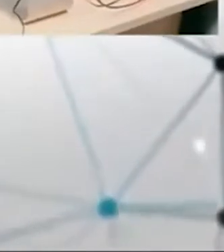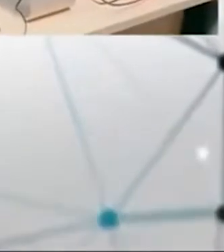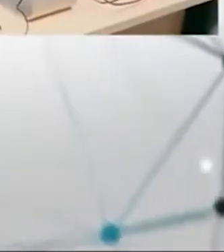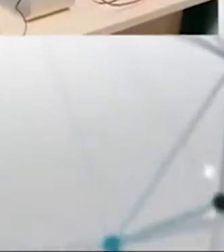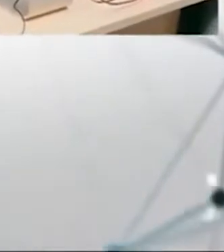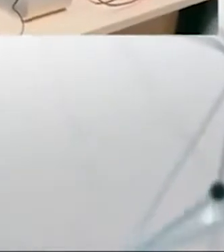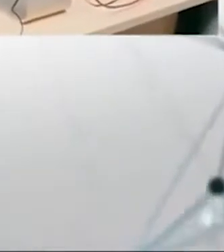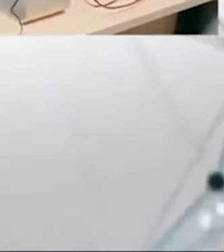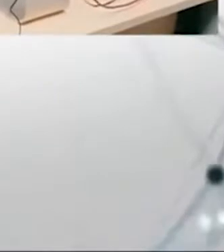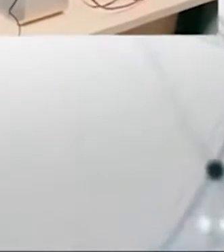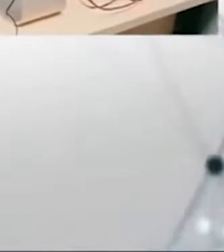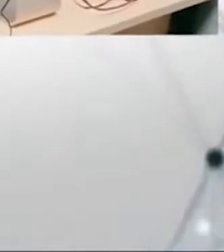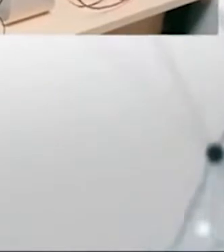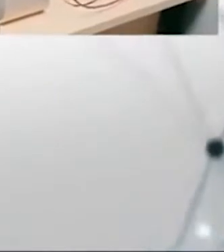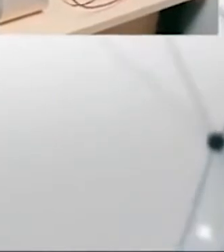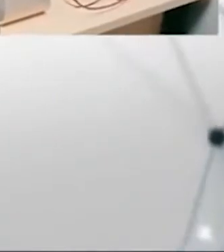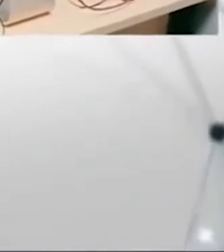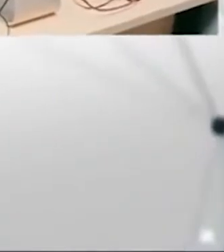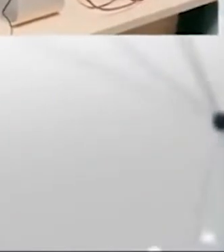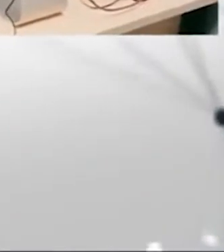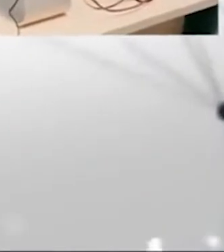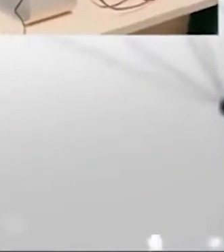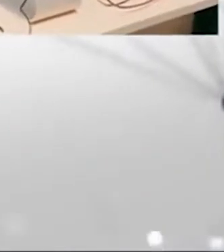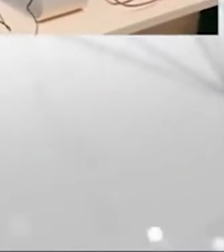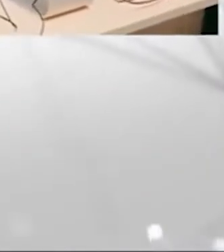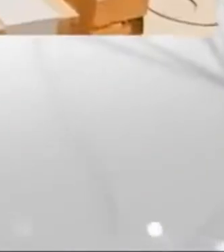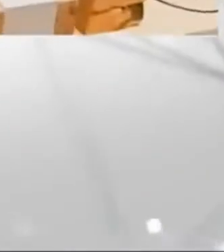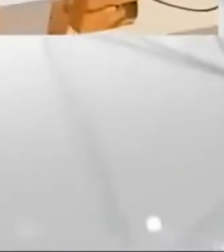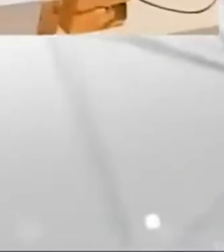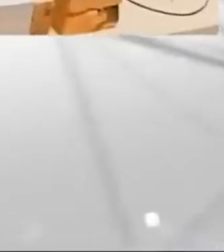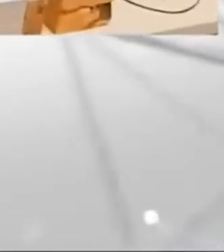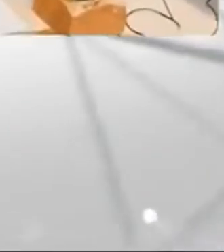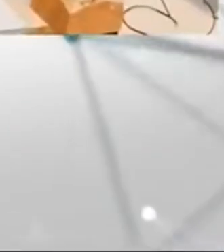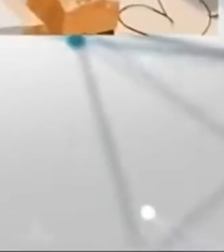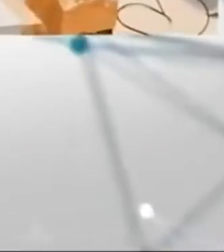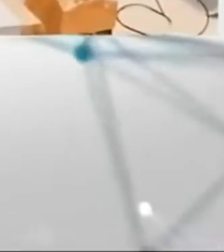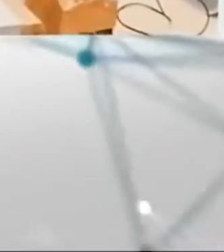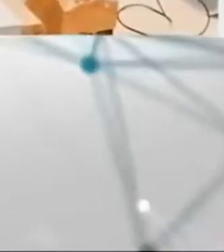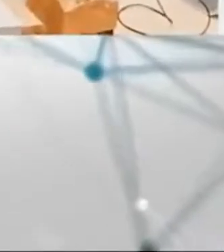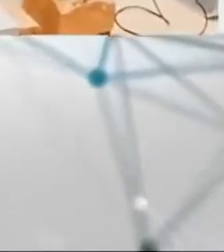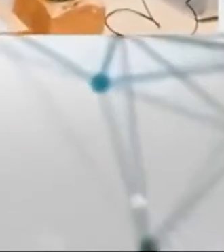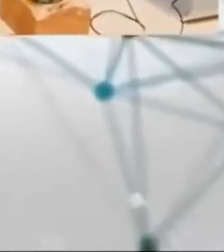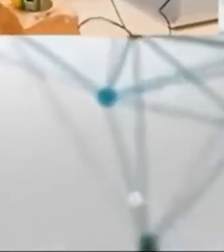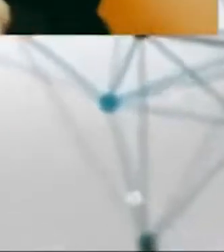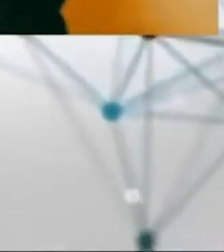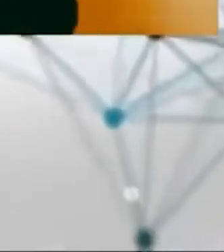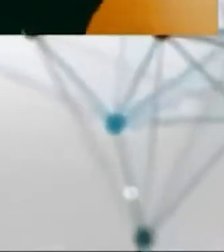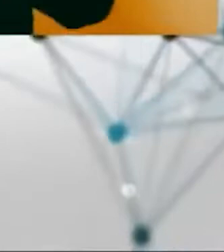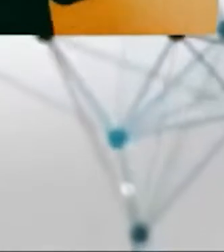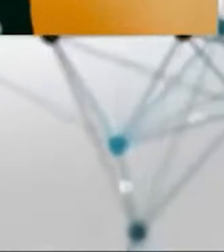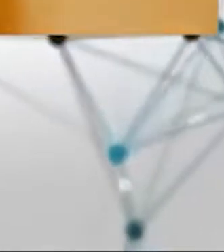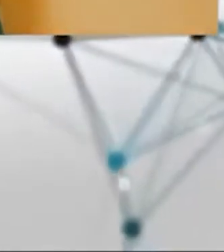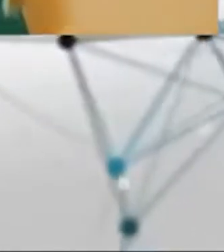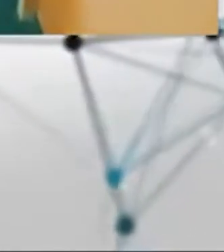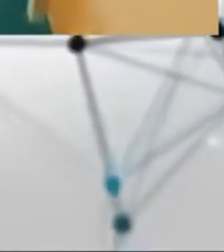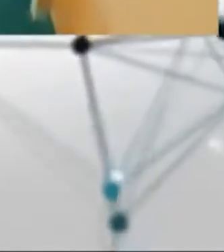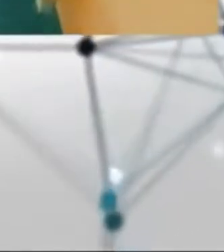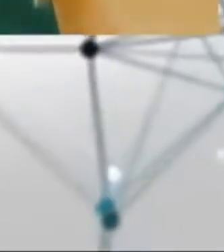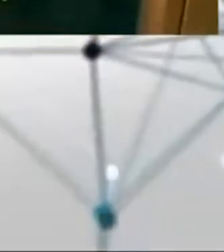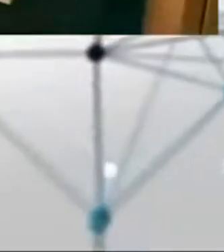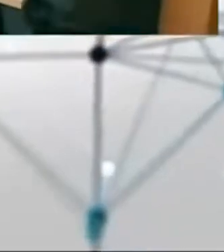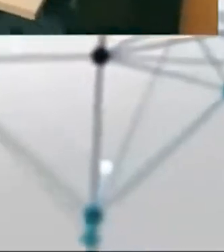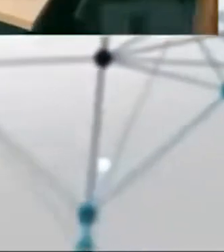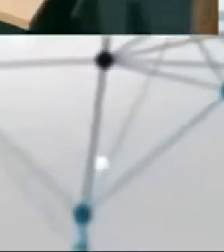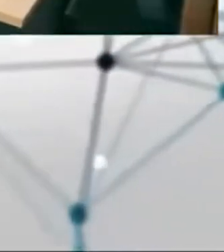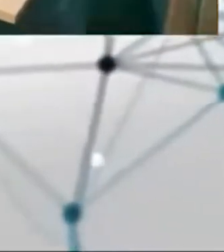Aqui então é a minha sala, onde eu acompanho todos os projetos, tudo que tá acontecendo. Olha a pilha de texto. Olha quanto texto eu gravo, gente. Que é a nossa sala de